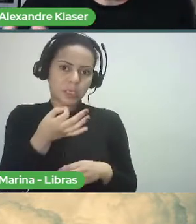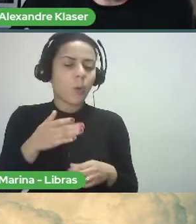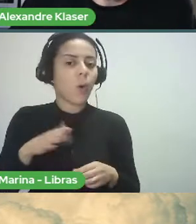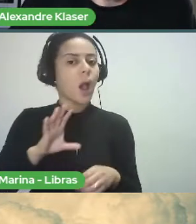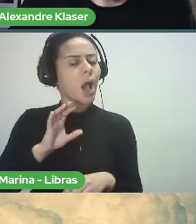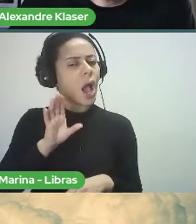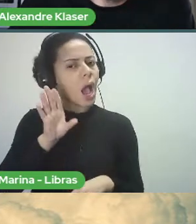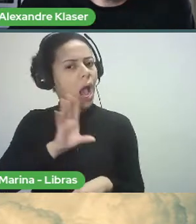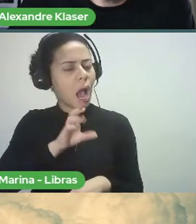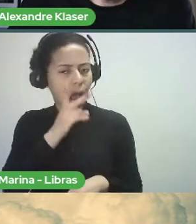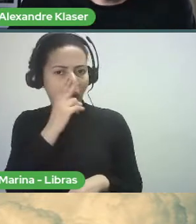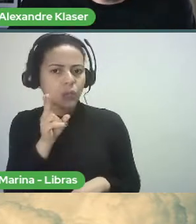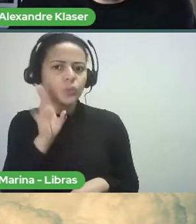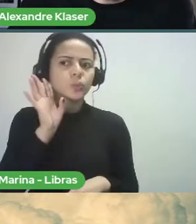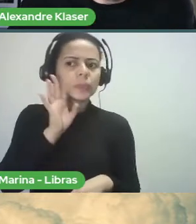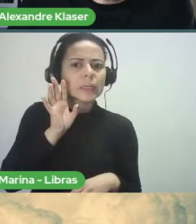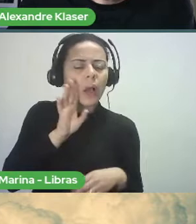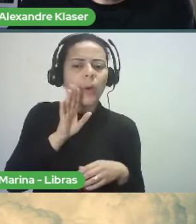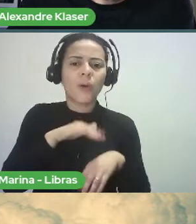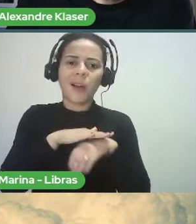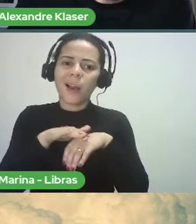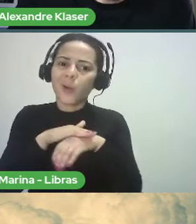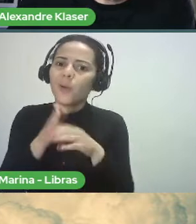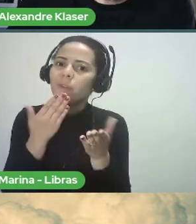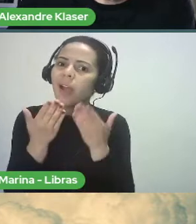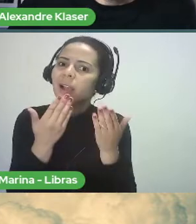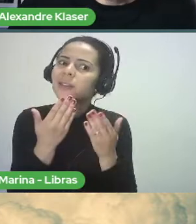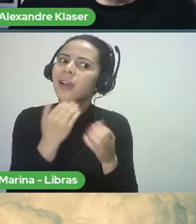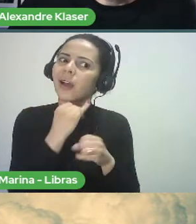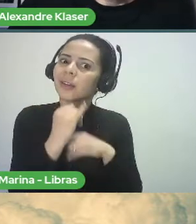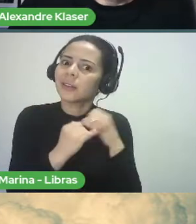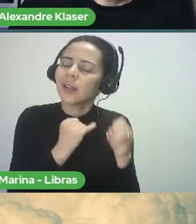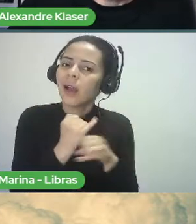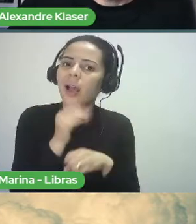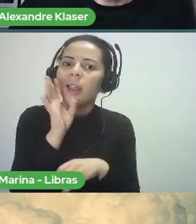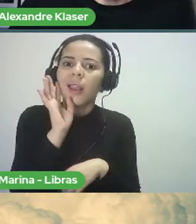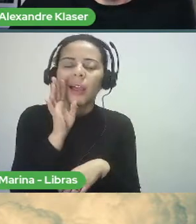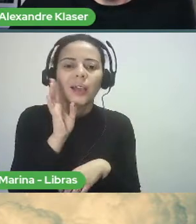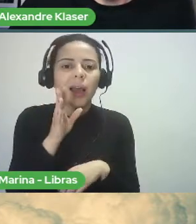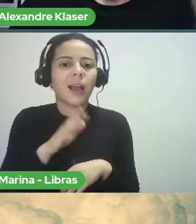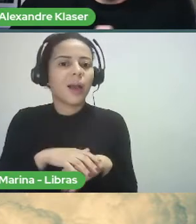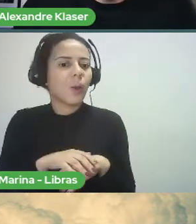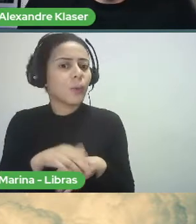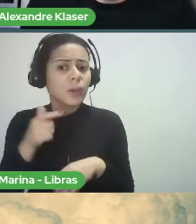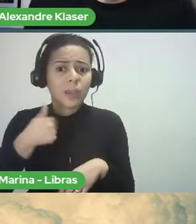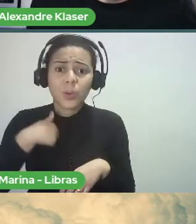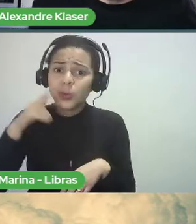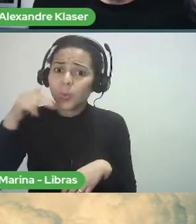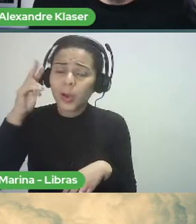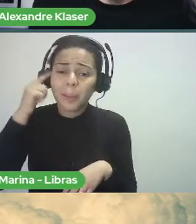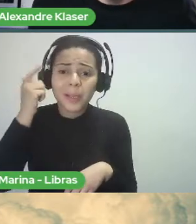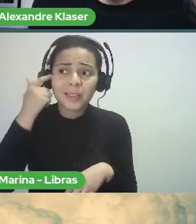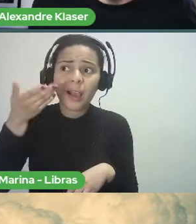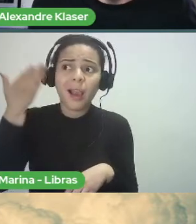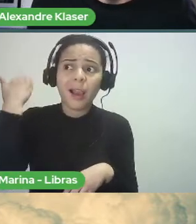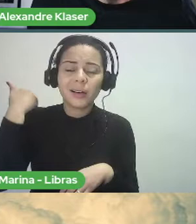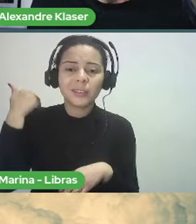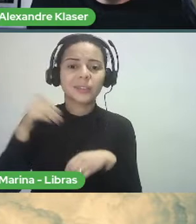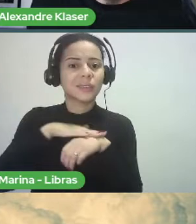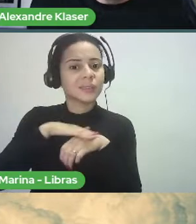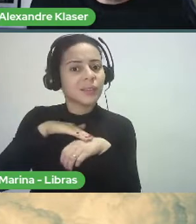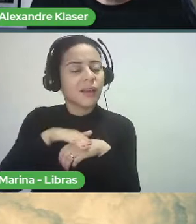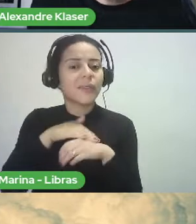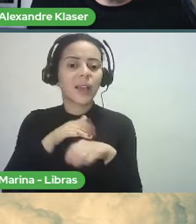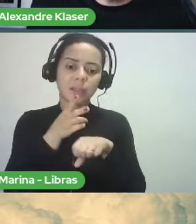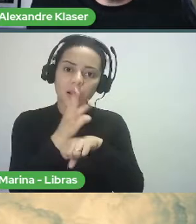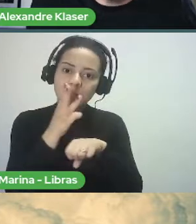um produto, um app. Então, as empresas dizem assim, olha, nunca pensei que eu seria digital, nunca pensei que eu precisaria ser digital,